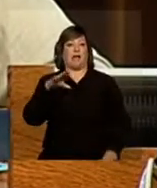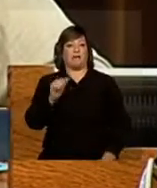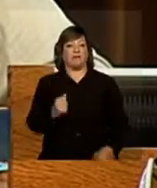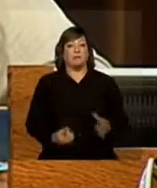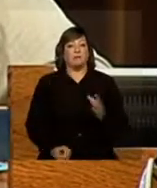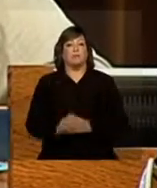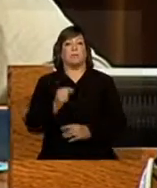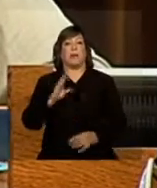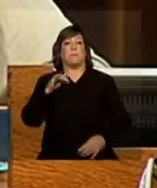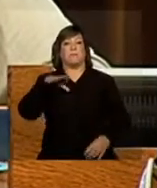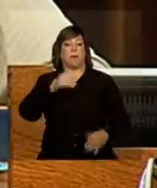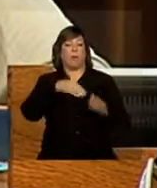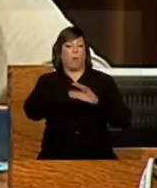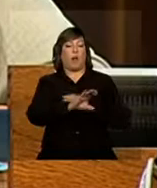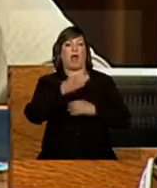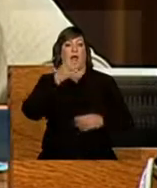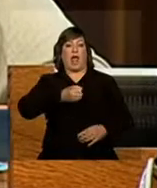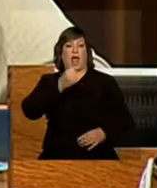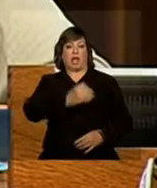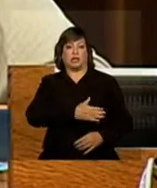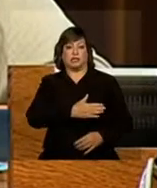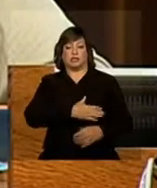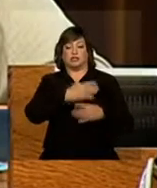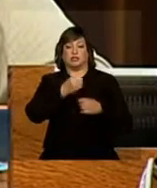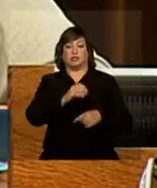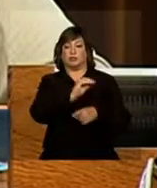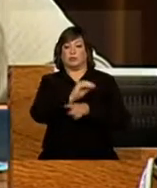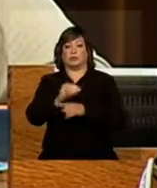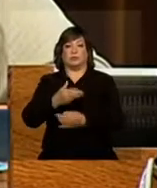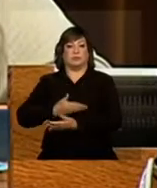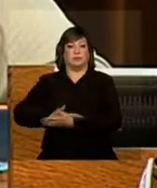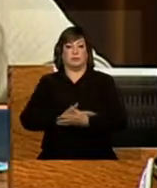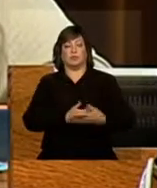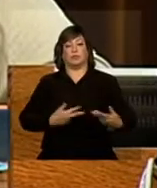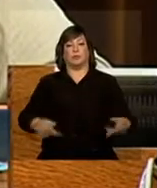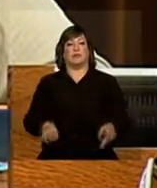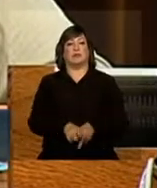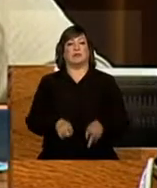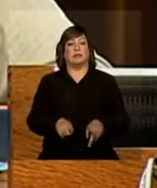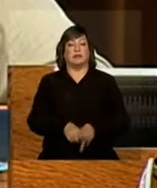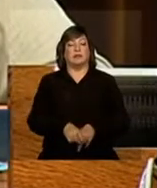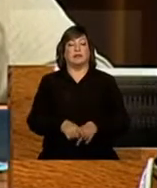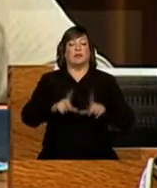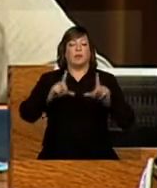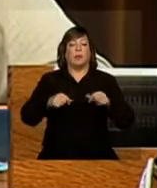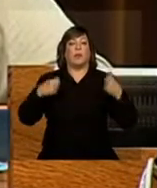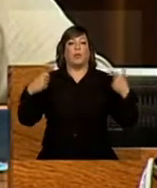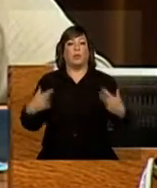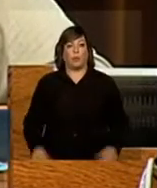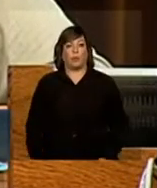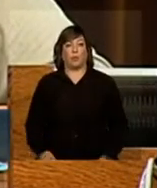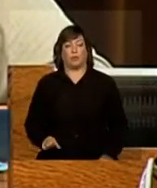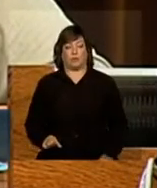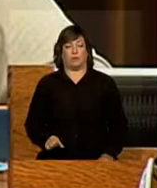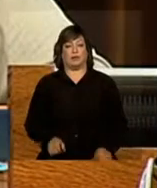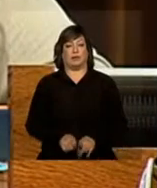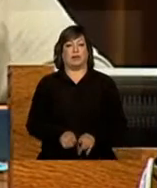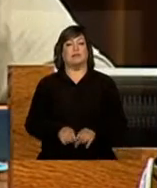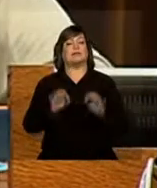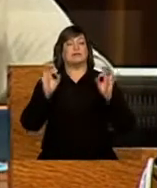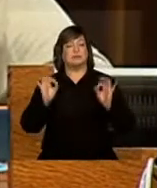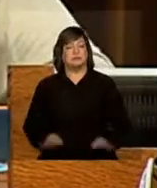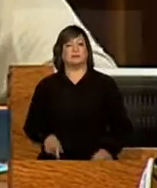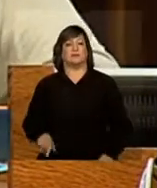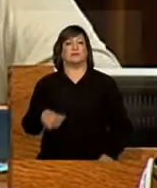bancos de leite e de ações que requerem baixo custo de alto impacto. Então, com